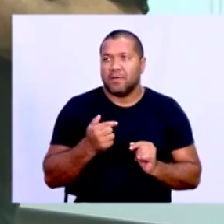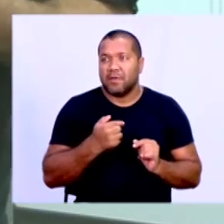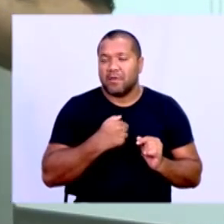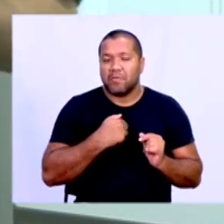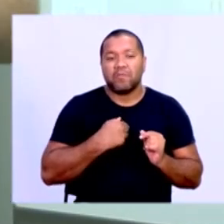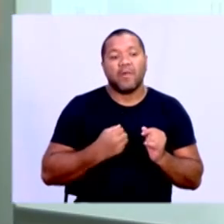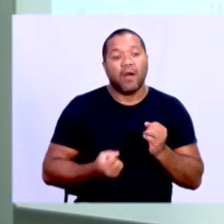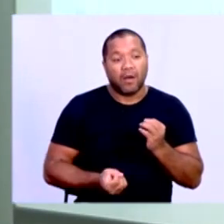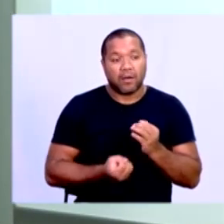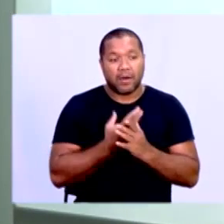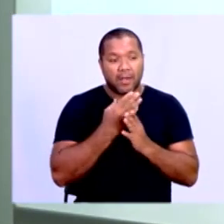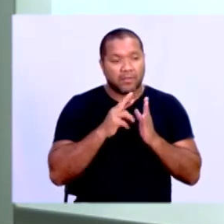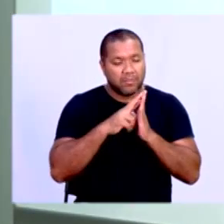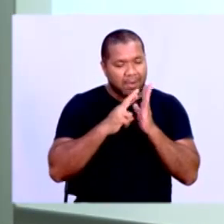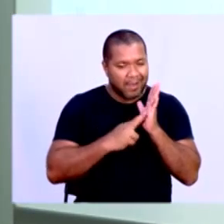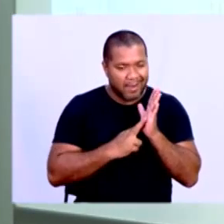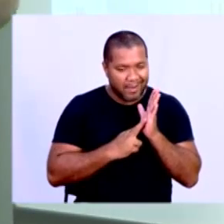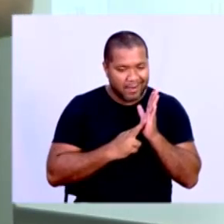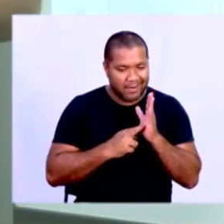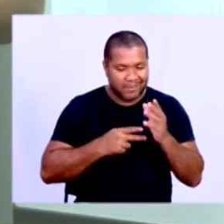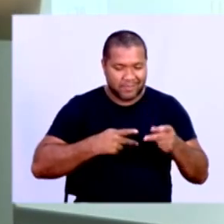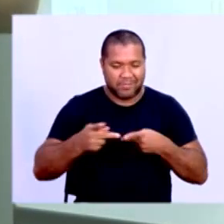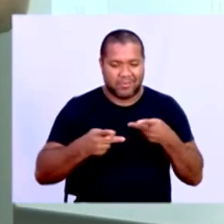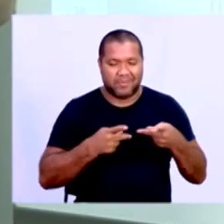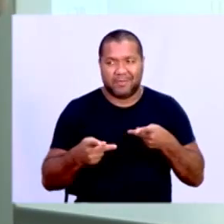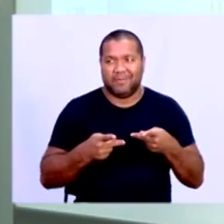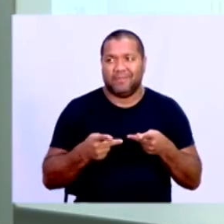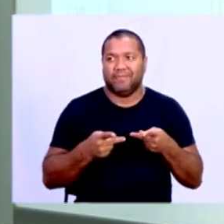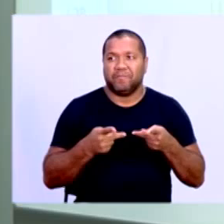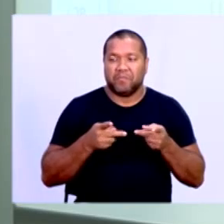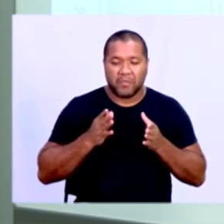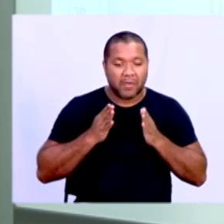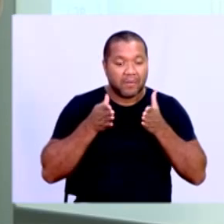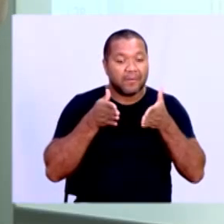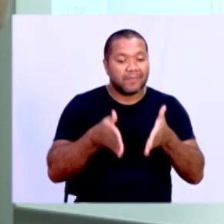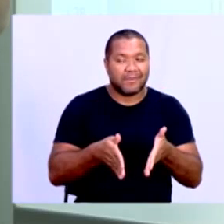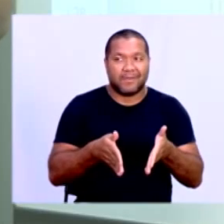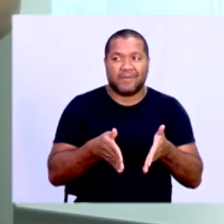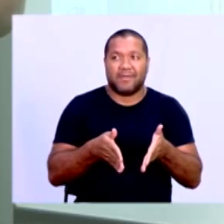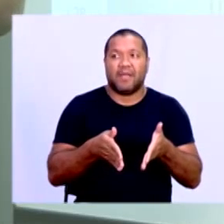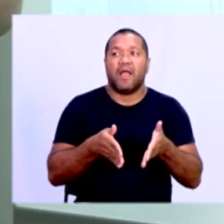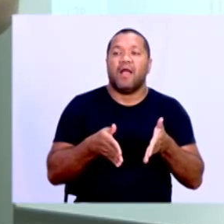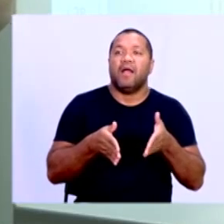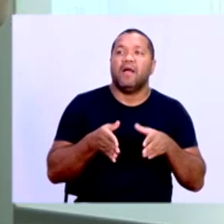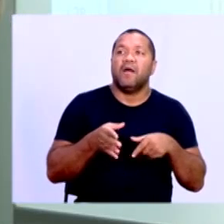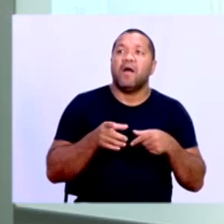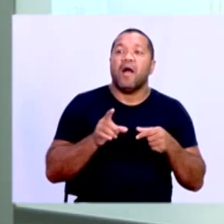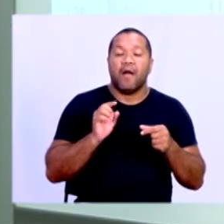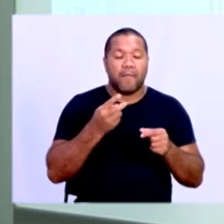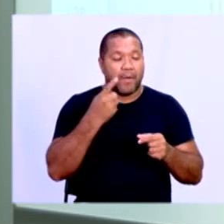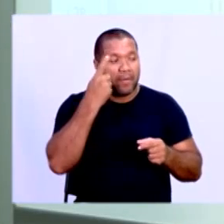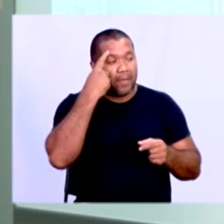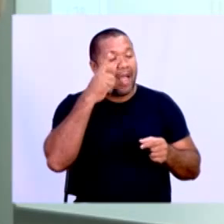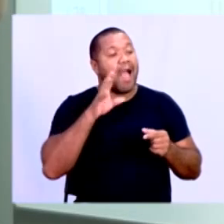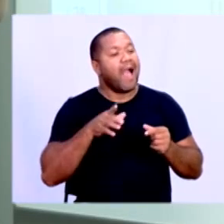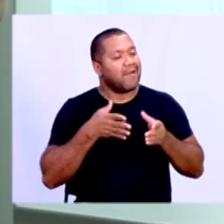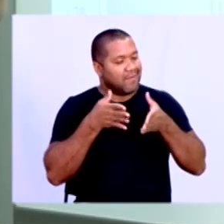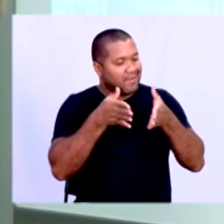padrão de projeto, um padrão aclamado, um padrão que eu possa dizer assim, com esse padrão eu vou